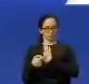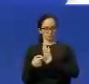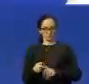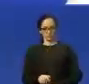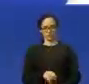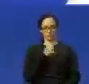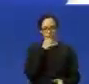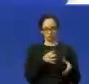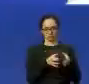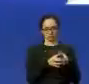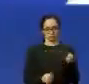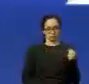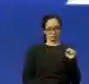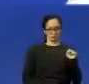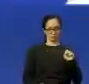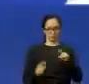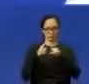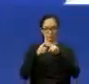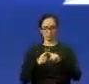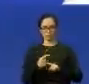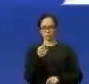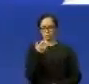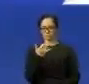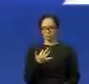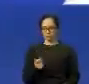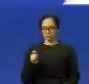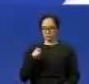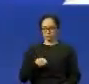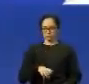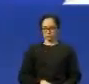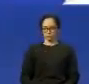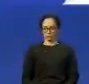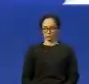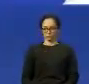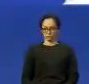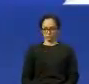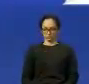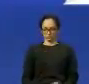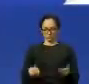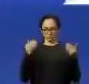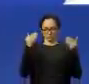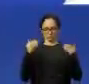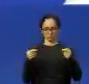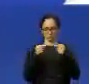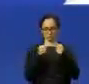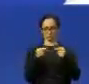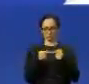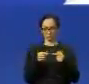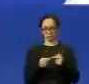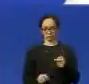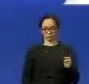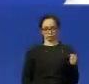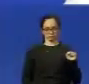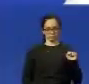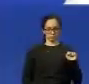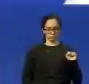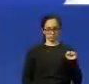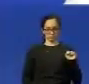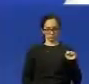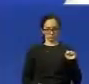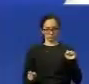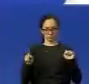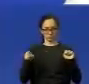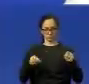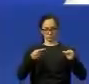for 8, quantas partidas serão realizadas? Bem, aí nós vamos trabalhar com relação de combinação. Eu tenho 8 participantes e para formar